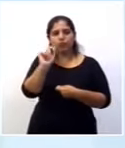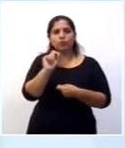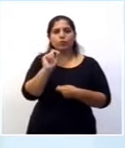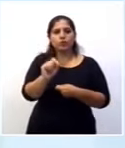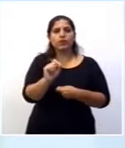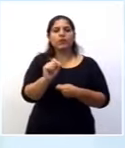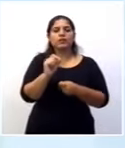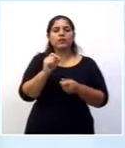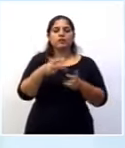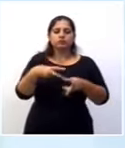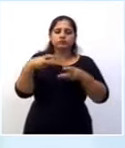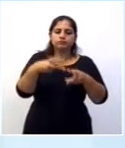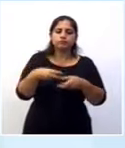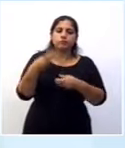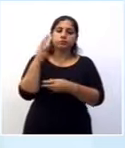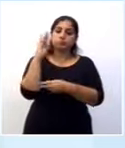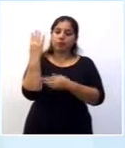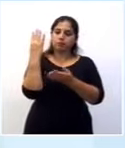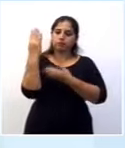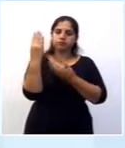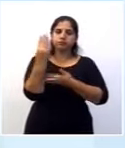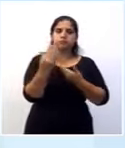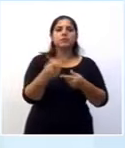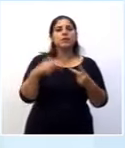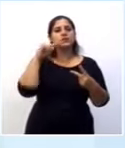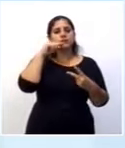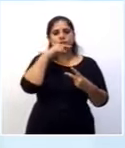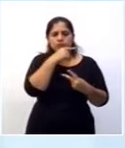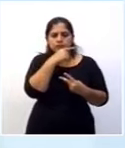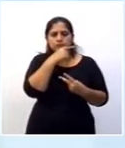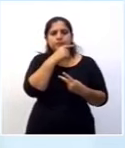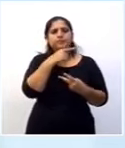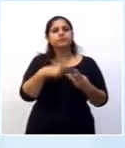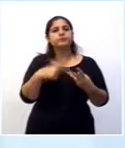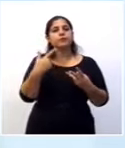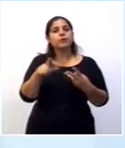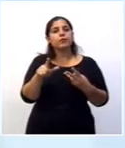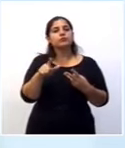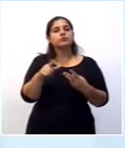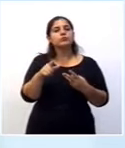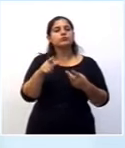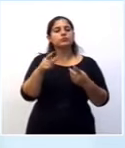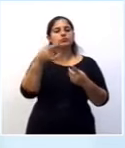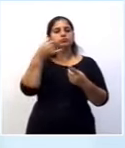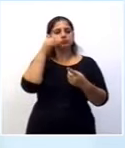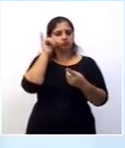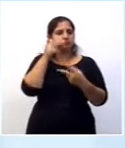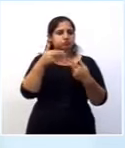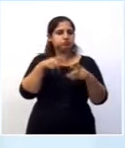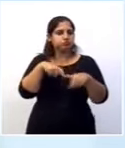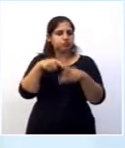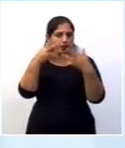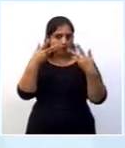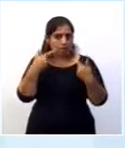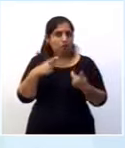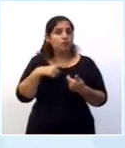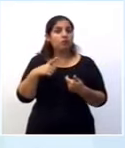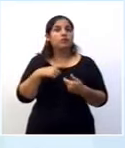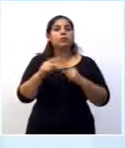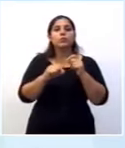o extrativismo do pau-brasil, depois a cana-de-açúcar e a pecuária. Lembrando que esse mapa a gente